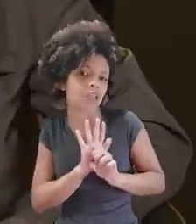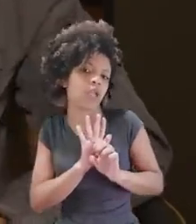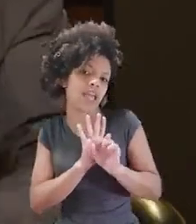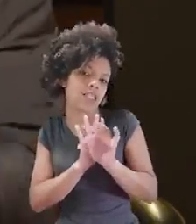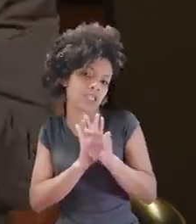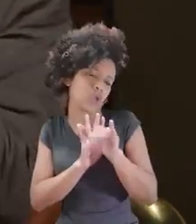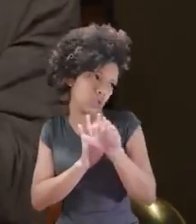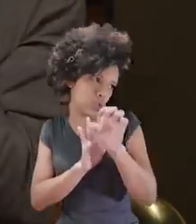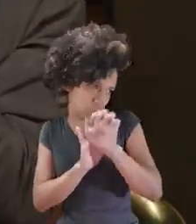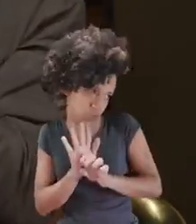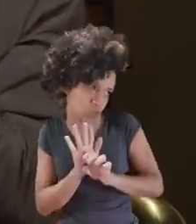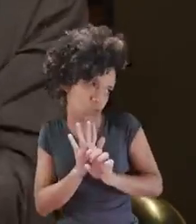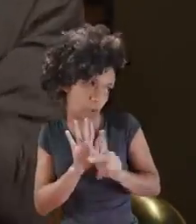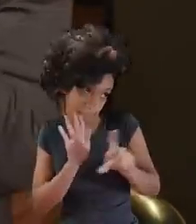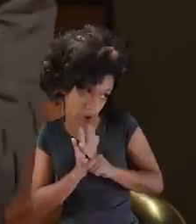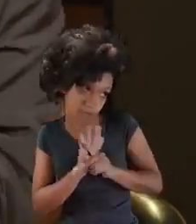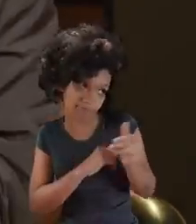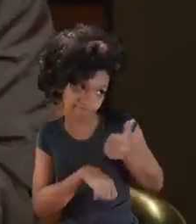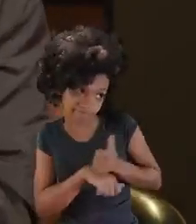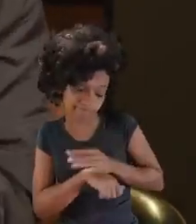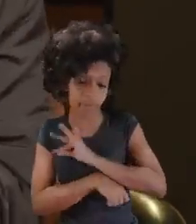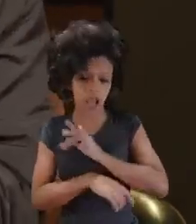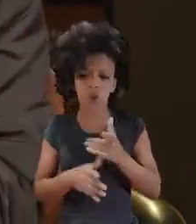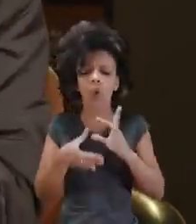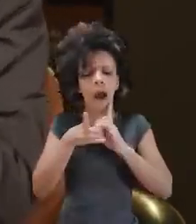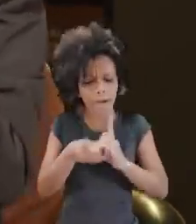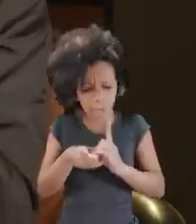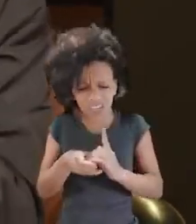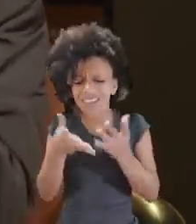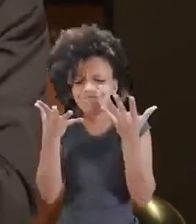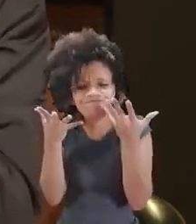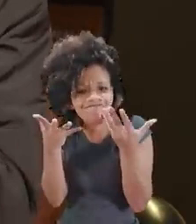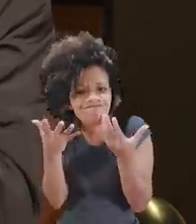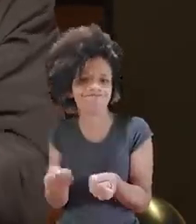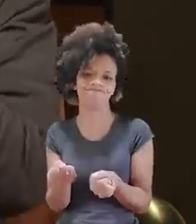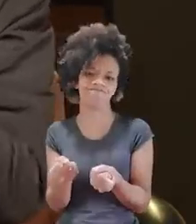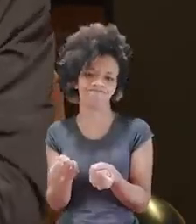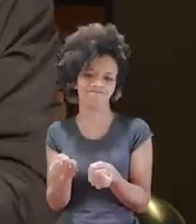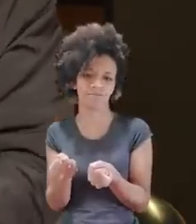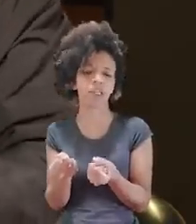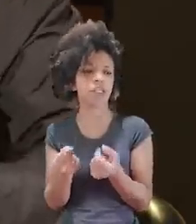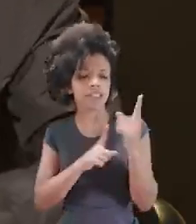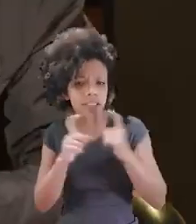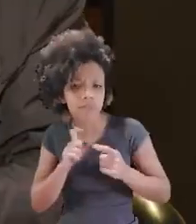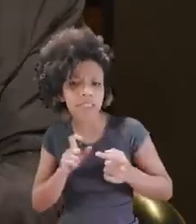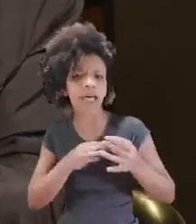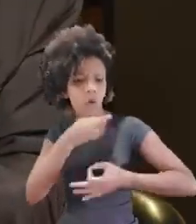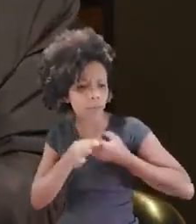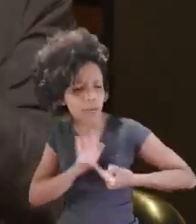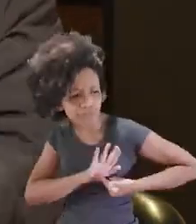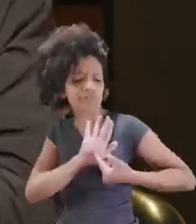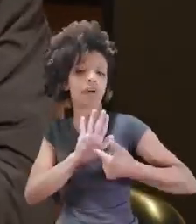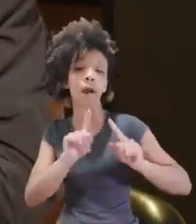é cara eu sou muito a favor da Democracia eu sou muito a favor do direito de se expressar